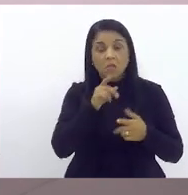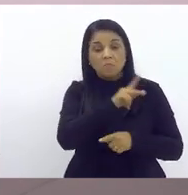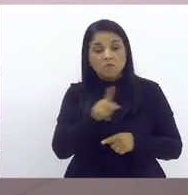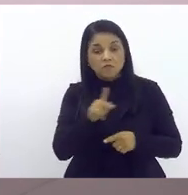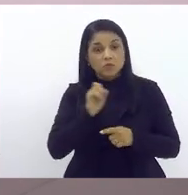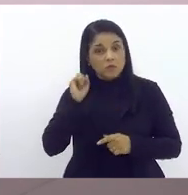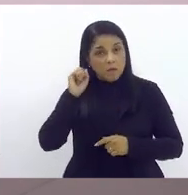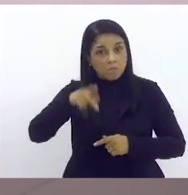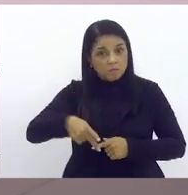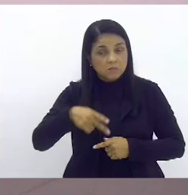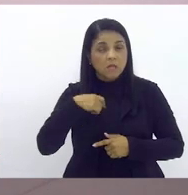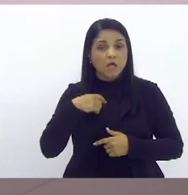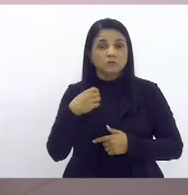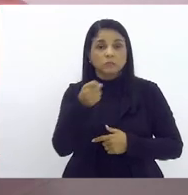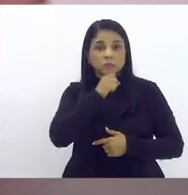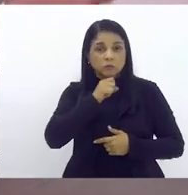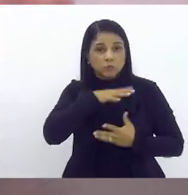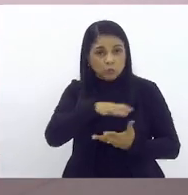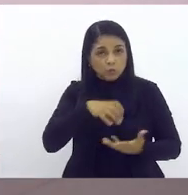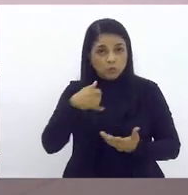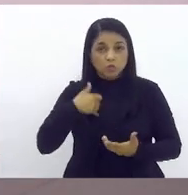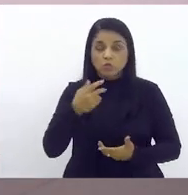idosos e aposentados que vão ter aí